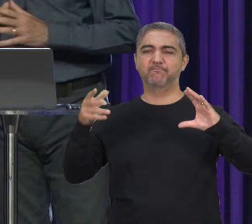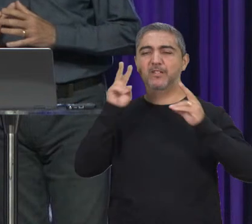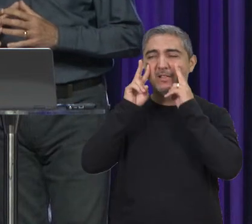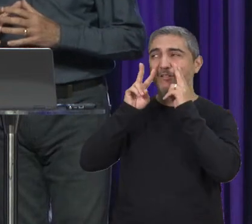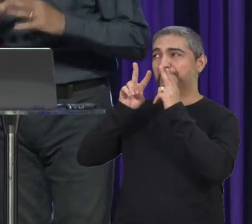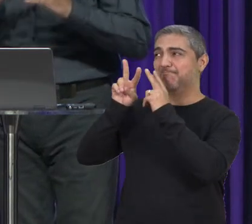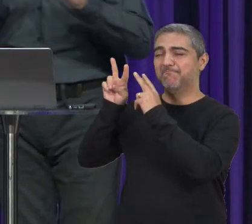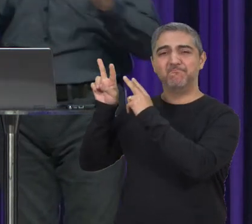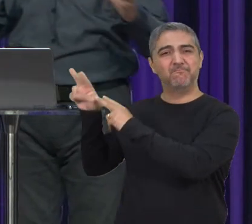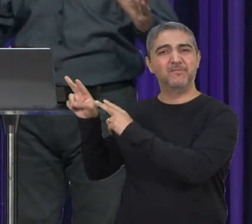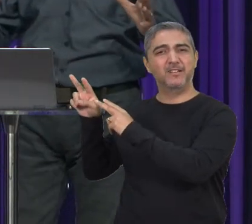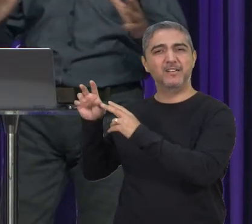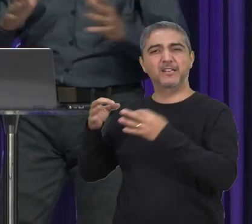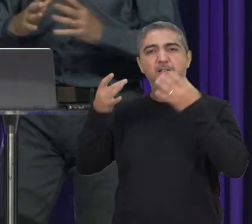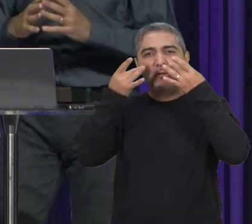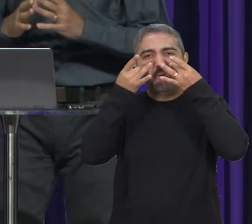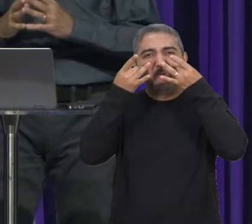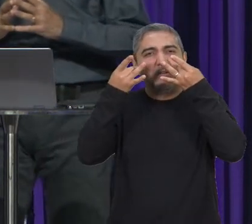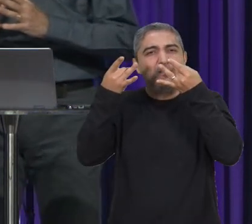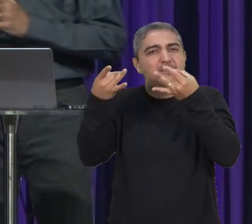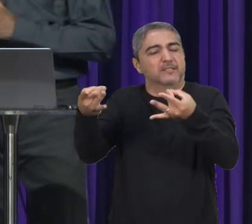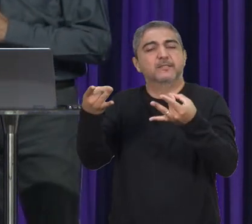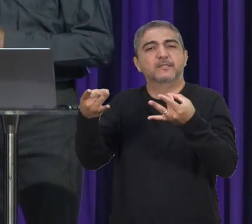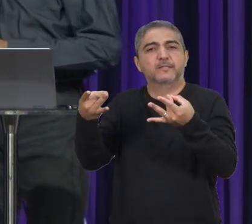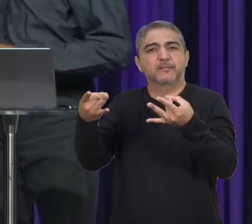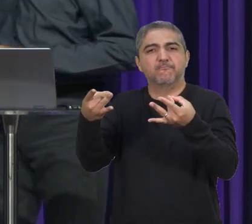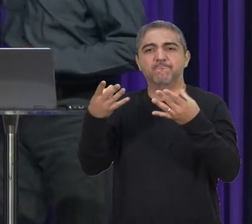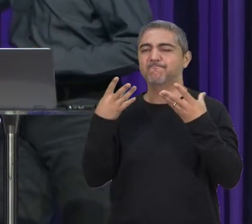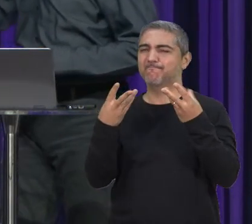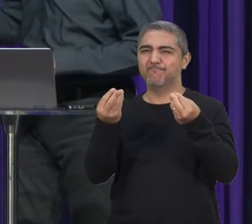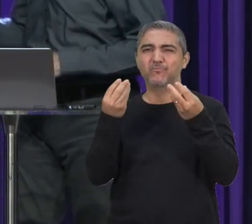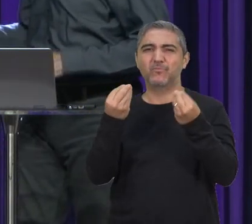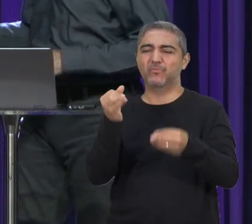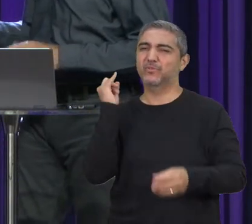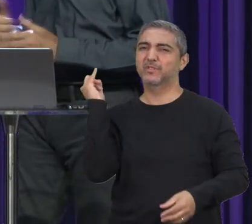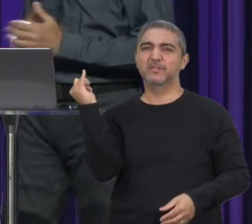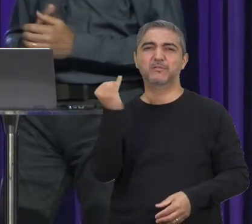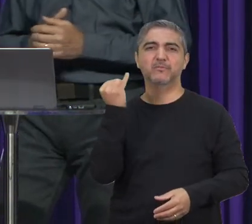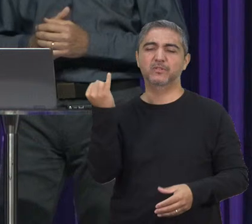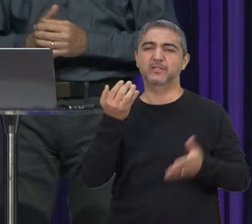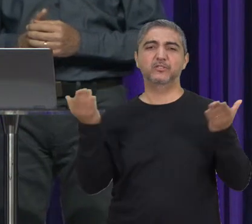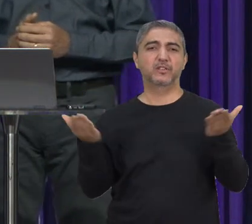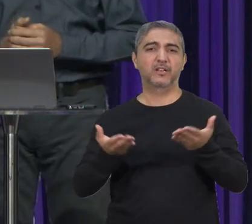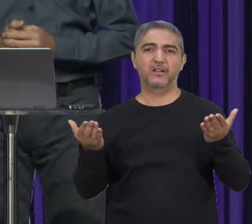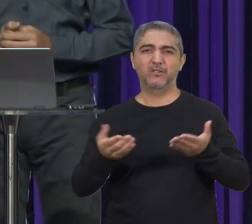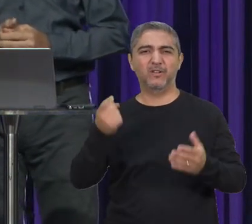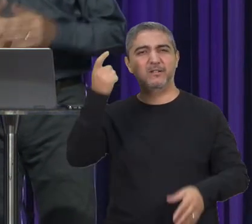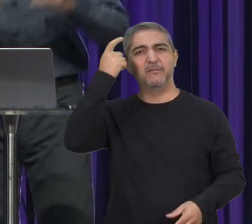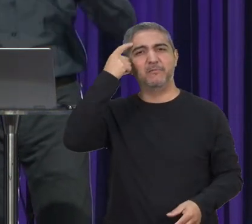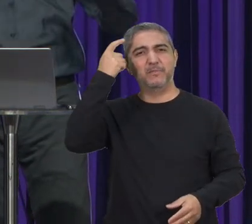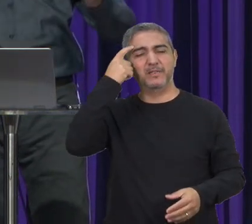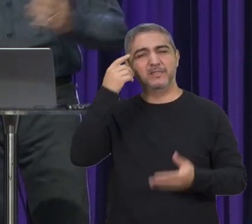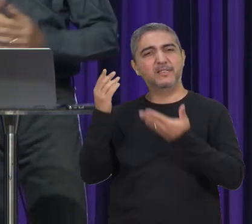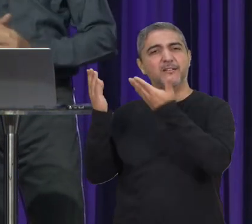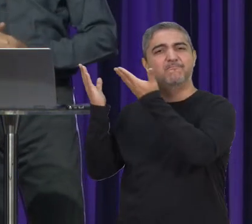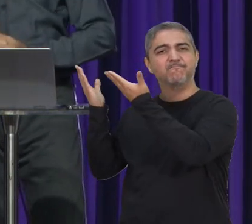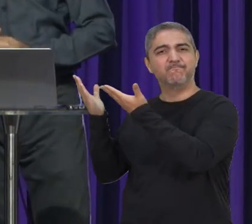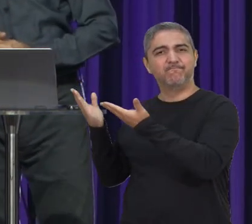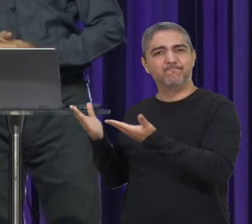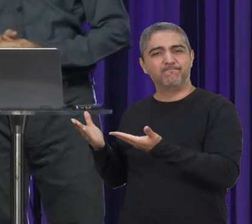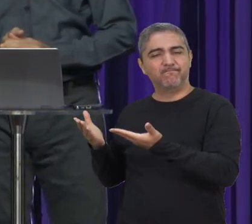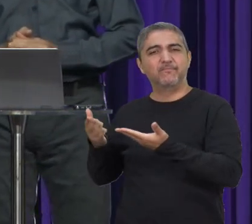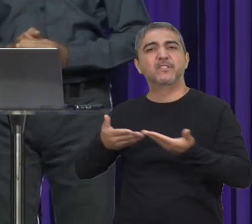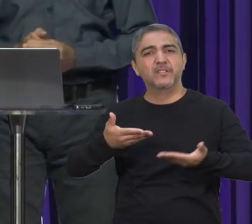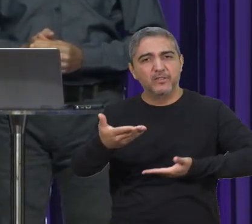ali. Gostaria de fazer um exercício a partir dessas 20 expressões do amor. Fazer um exercício